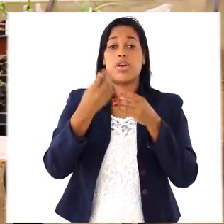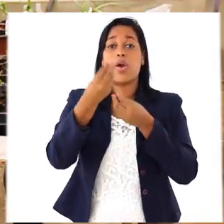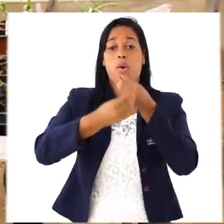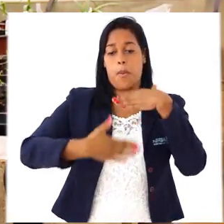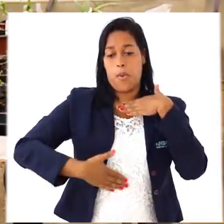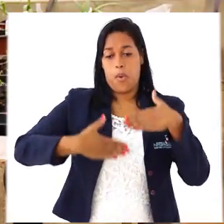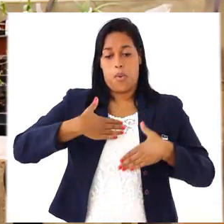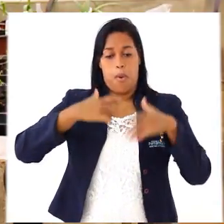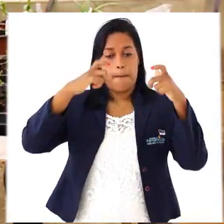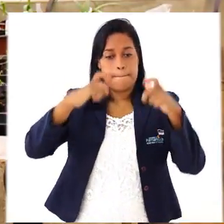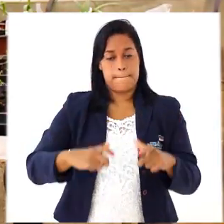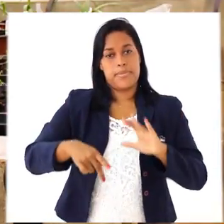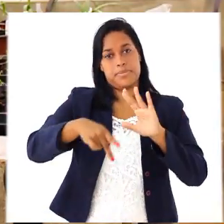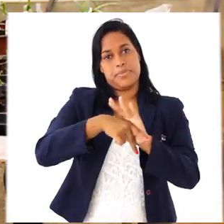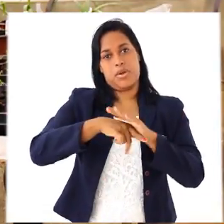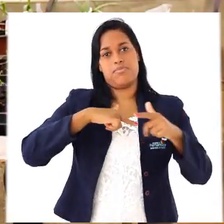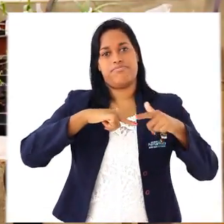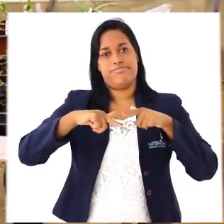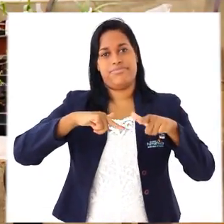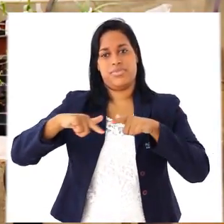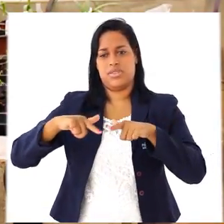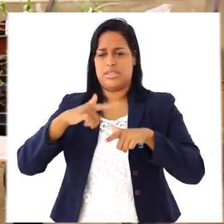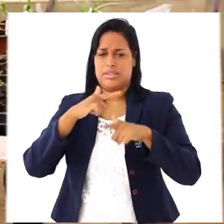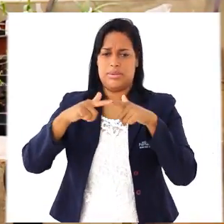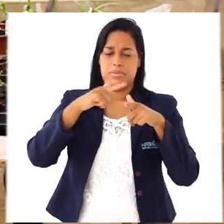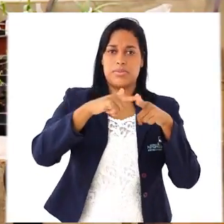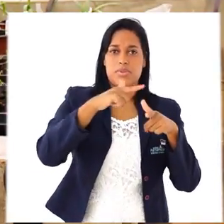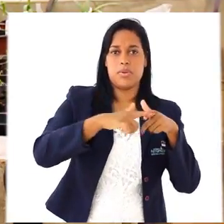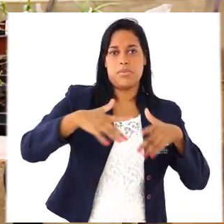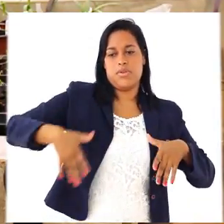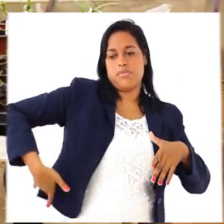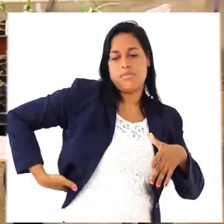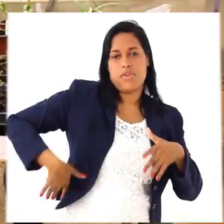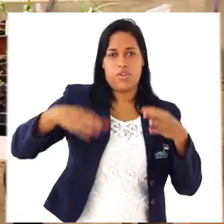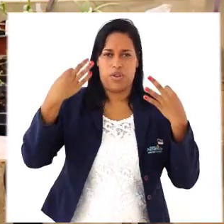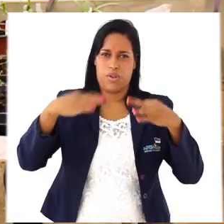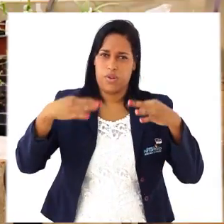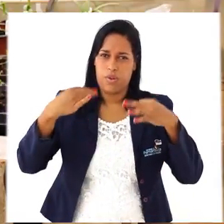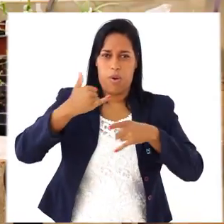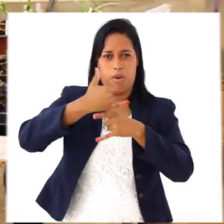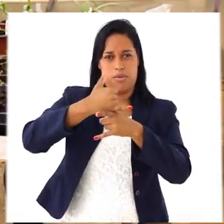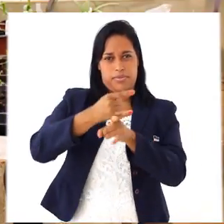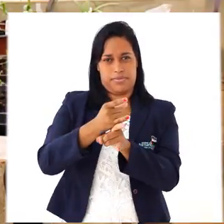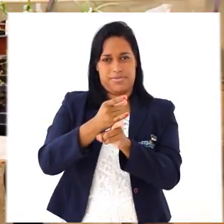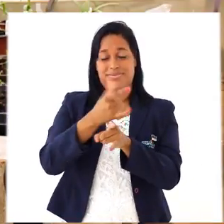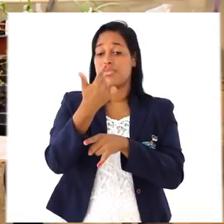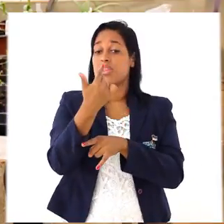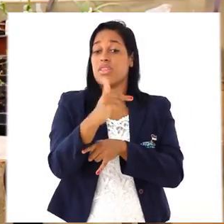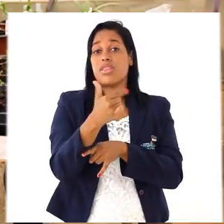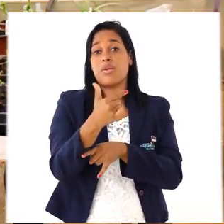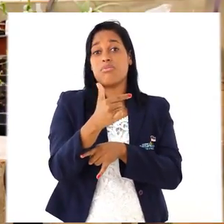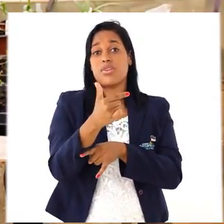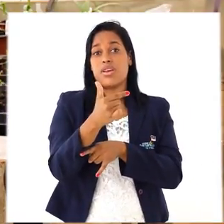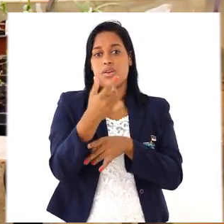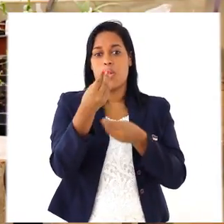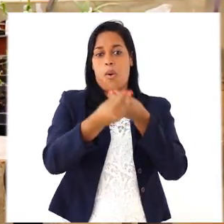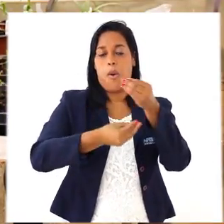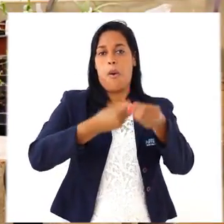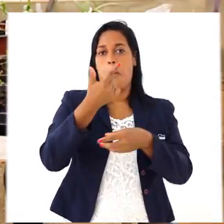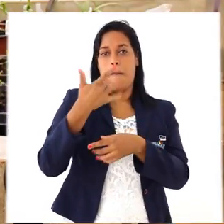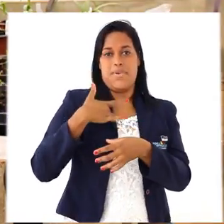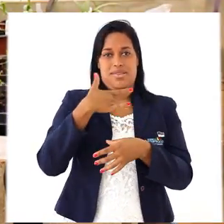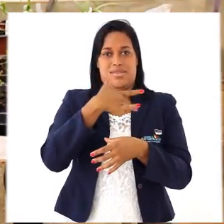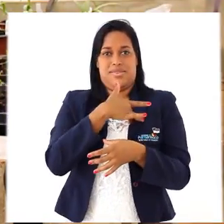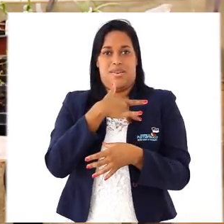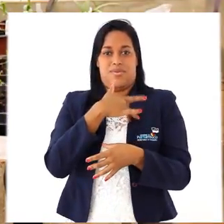do trabalhador. E hoje em dia você vê trabalhadores com problemas lombares, problemas de coluna, porque você não tem uma posição adequada,